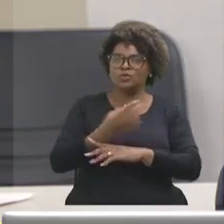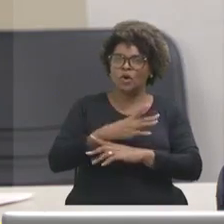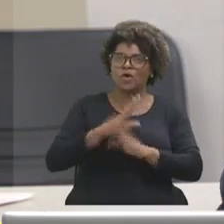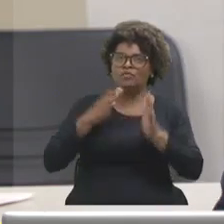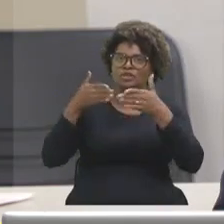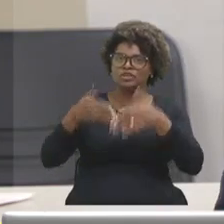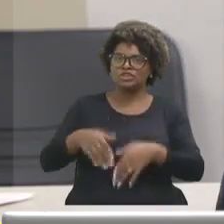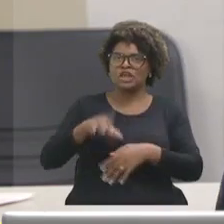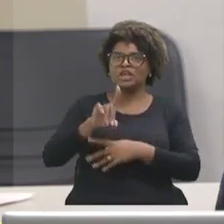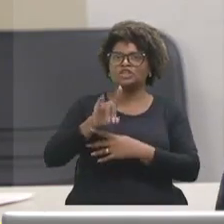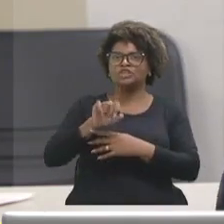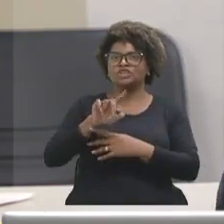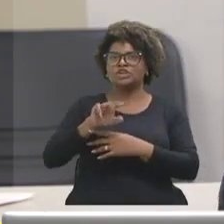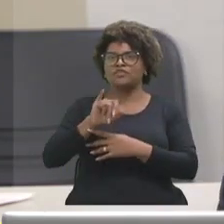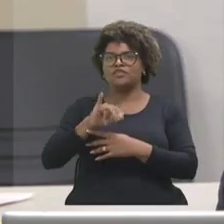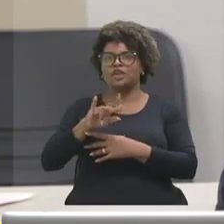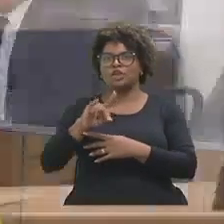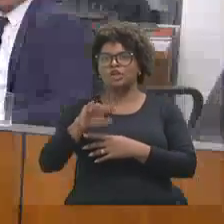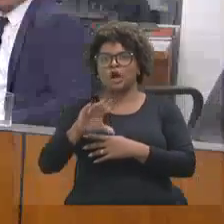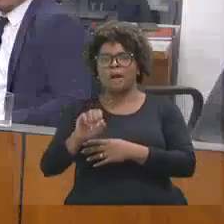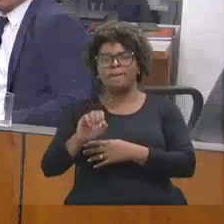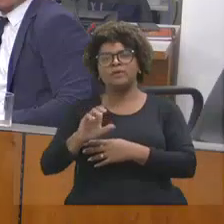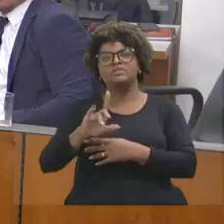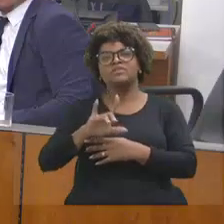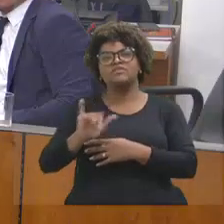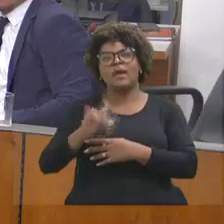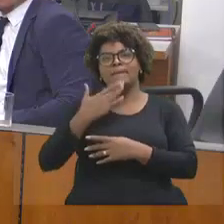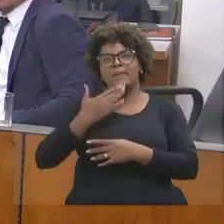sustentável para toda aquela região